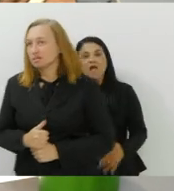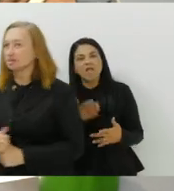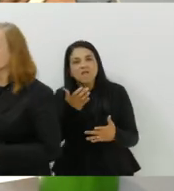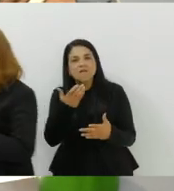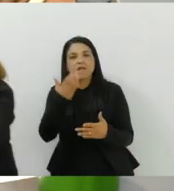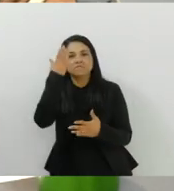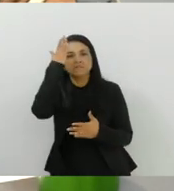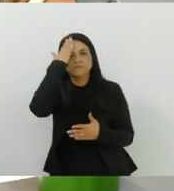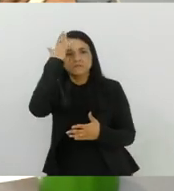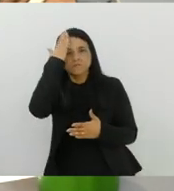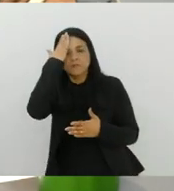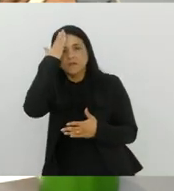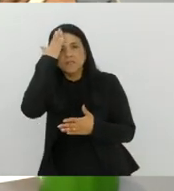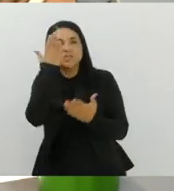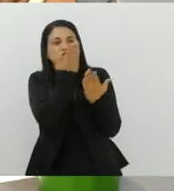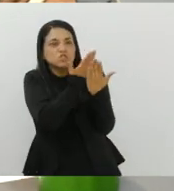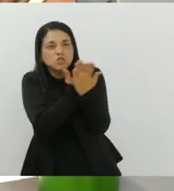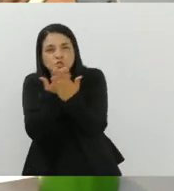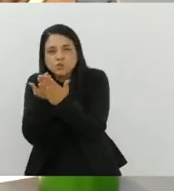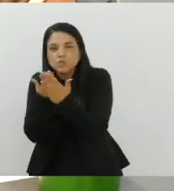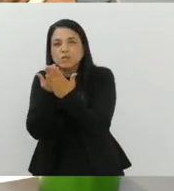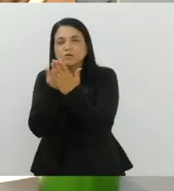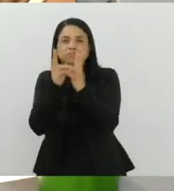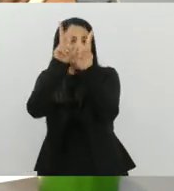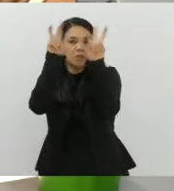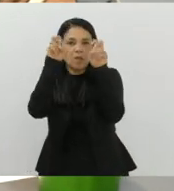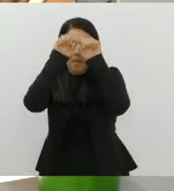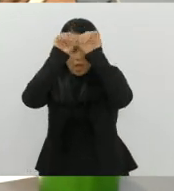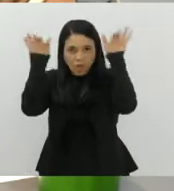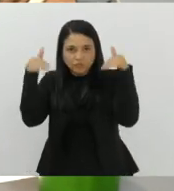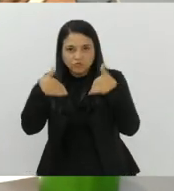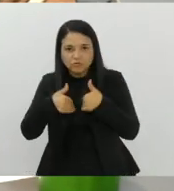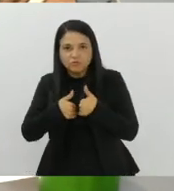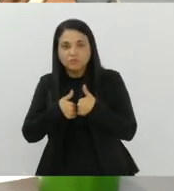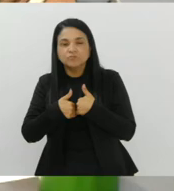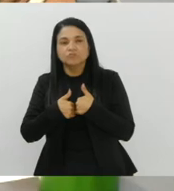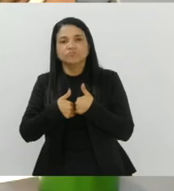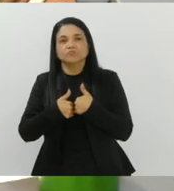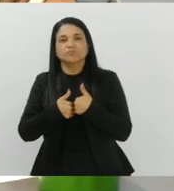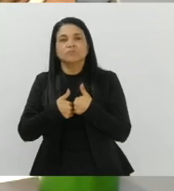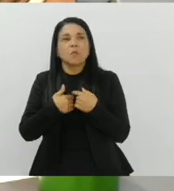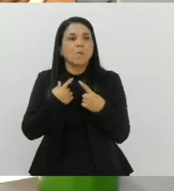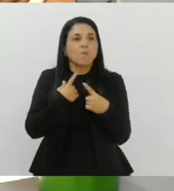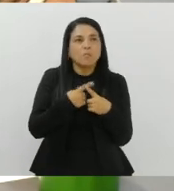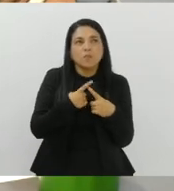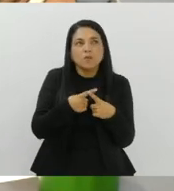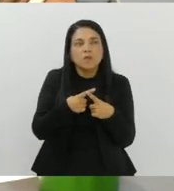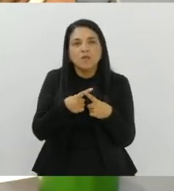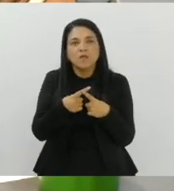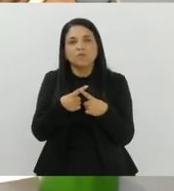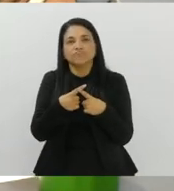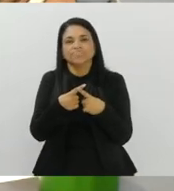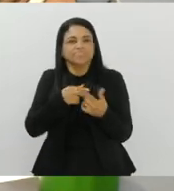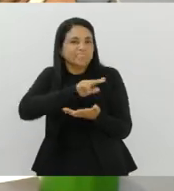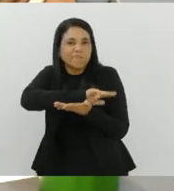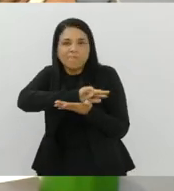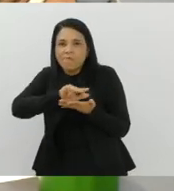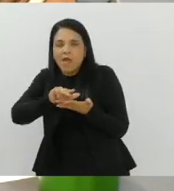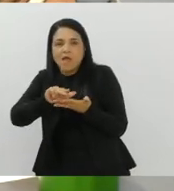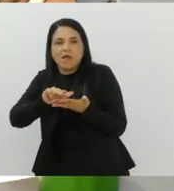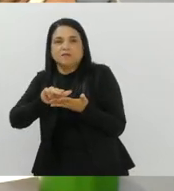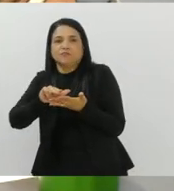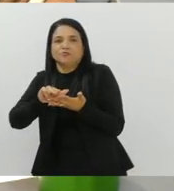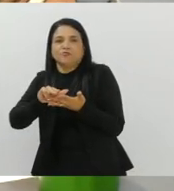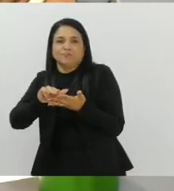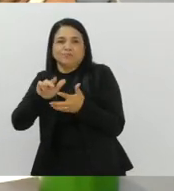saber, fiquei estudando sobre isso, porque quando chega, E são diversas situações quando a família tem